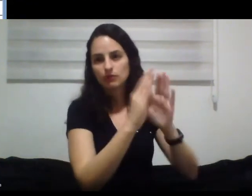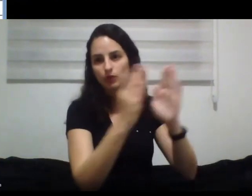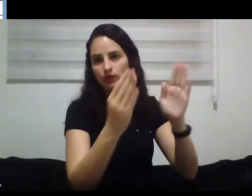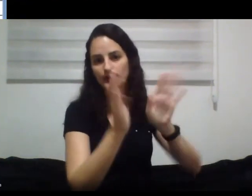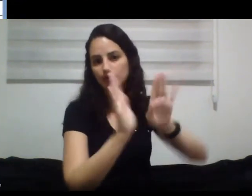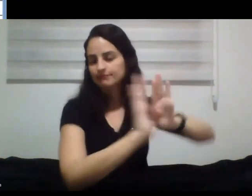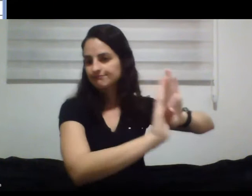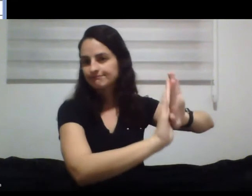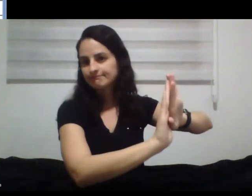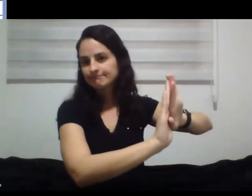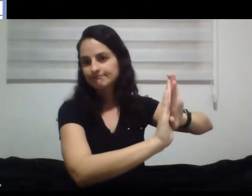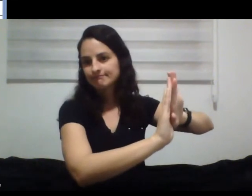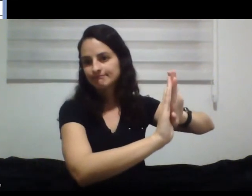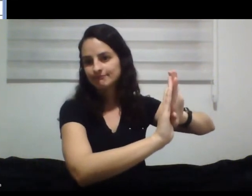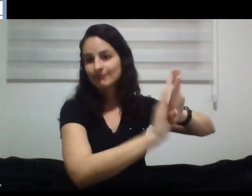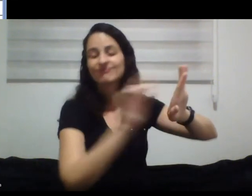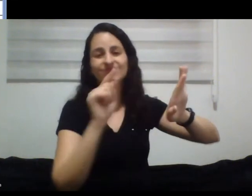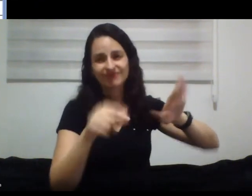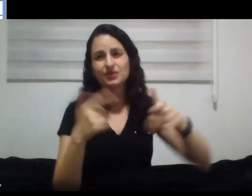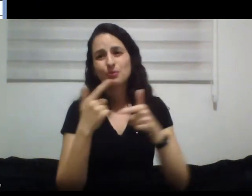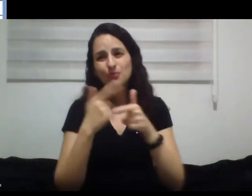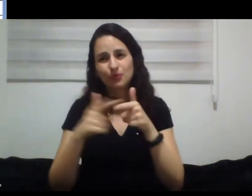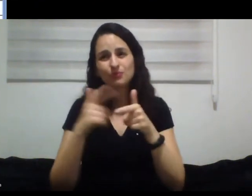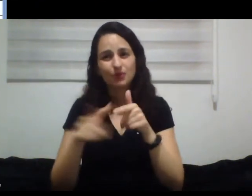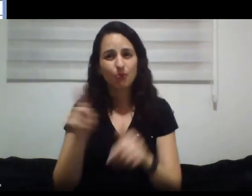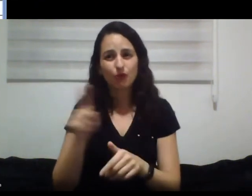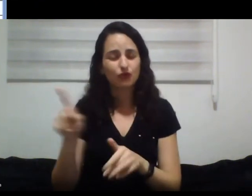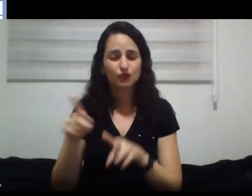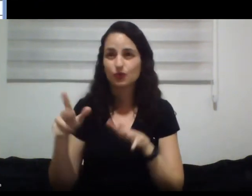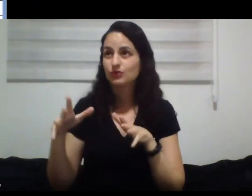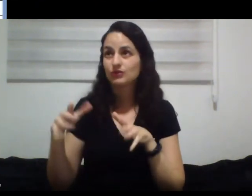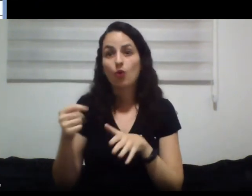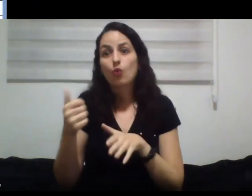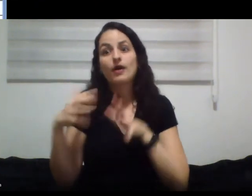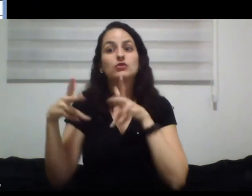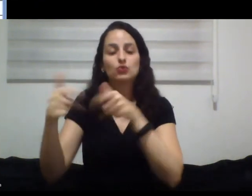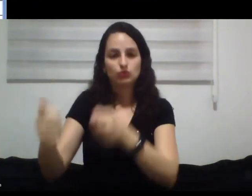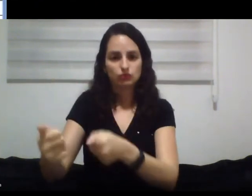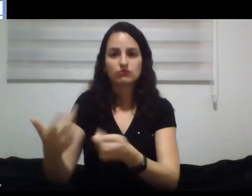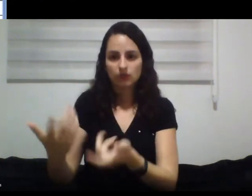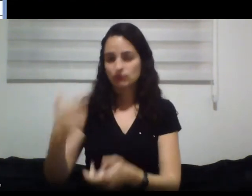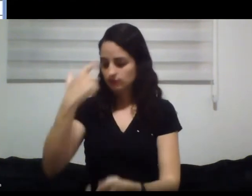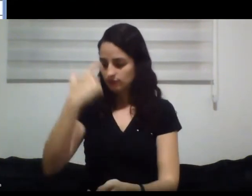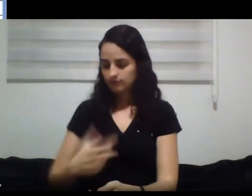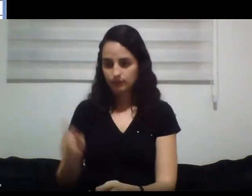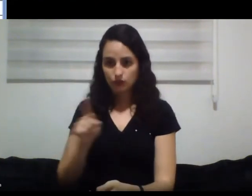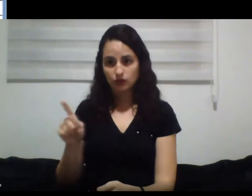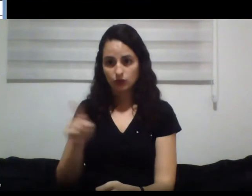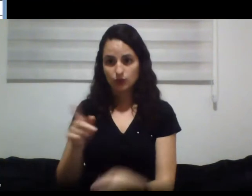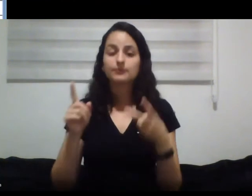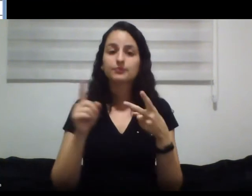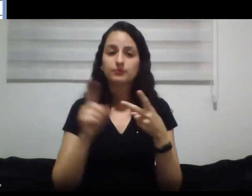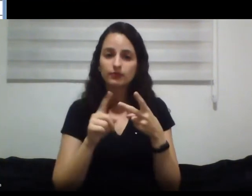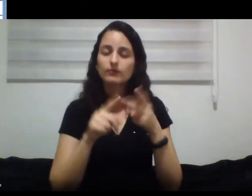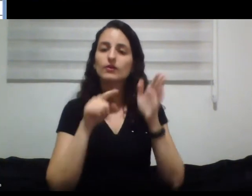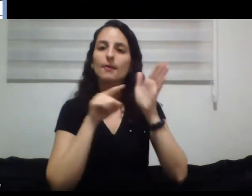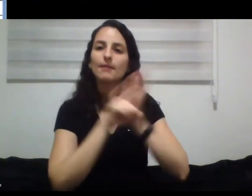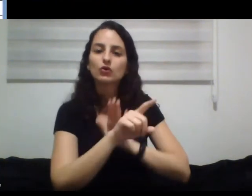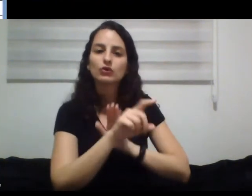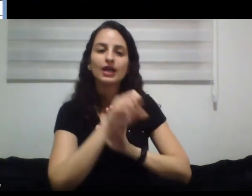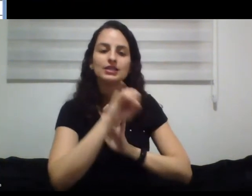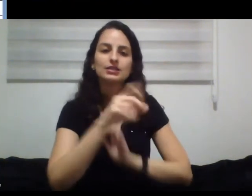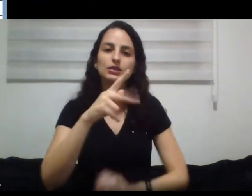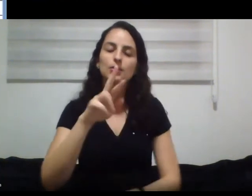nós vamos combinar com eles, porque eu não sei se eles vão concordar com isso que nós estamos falando. Eu não quero dizer que os alunos não vão concordar, estou querendo dizer que nós precisamos de uma